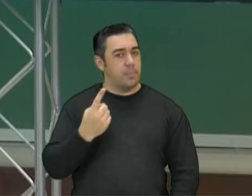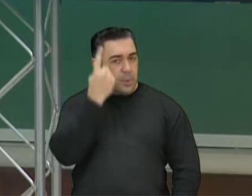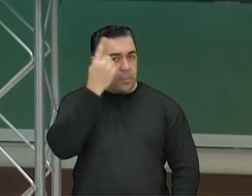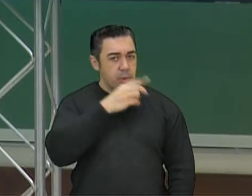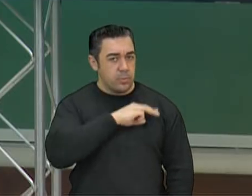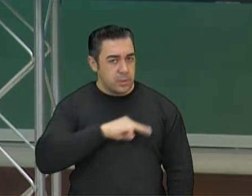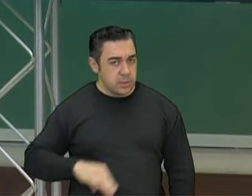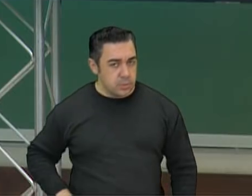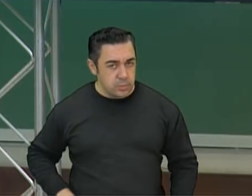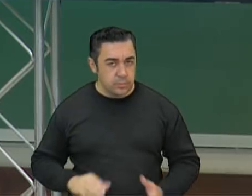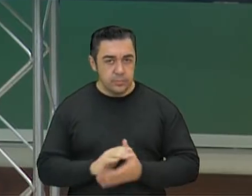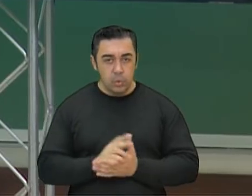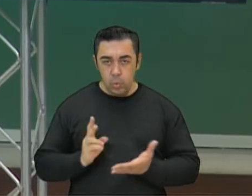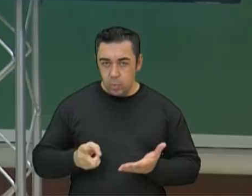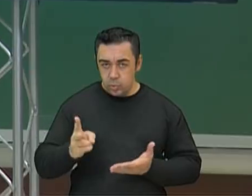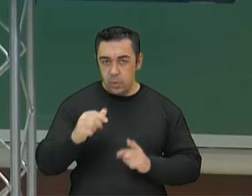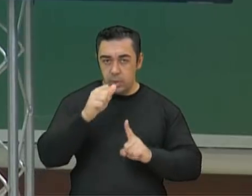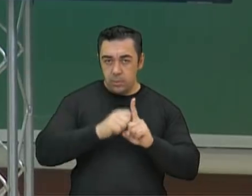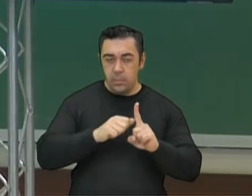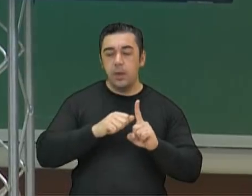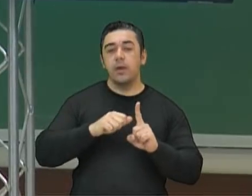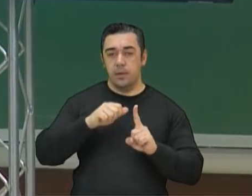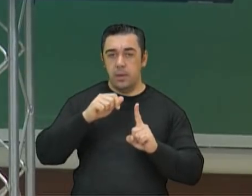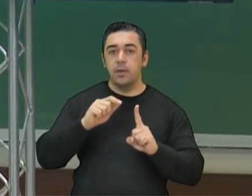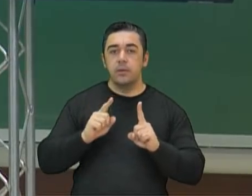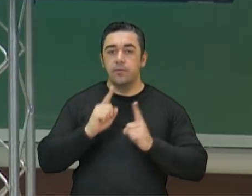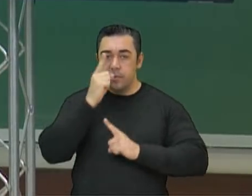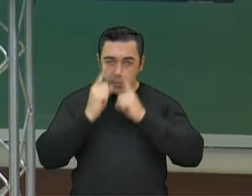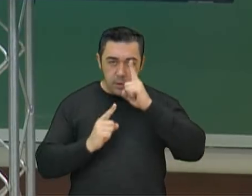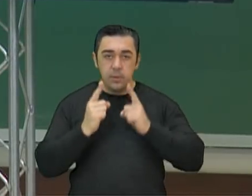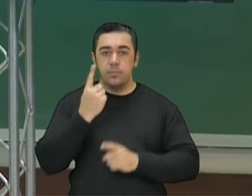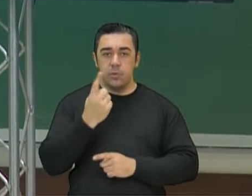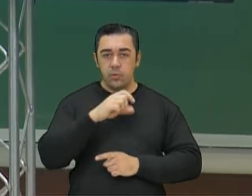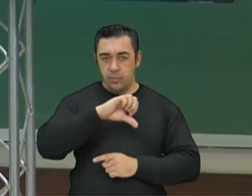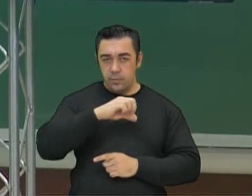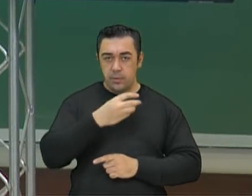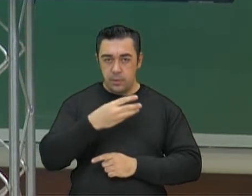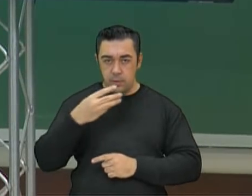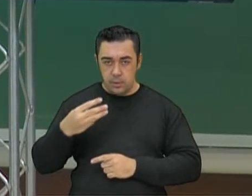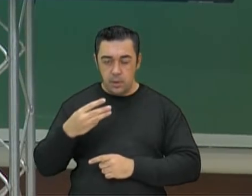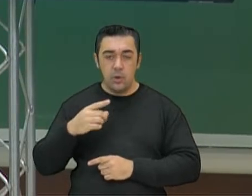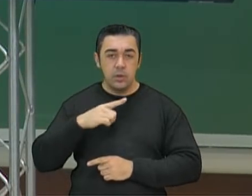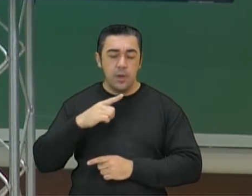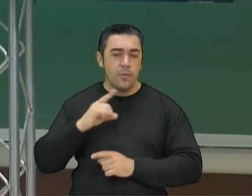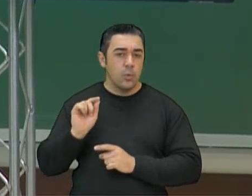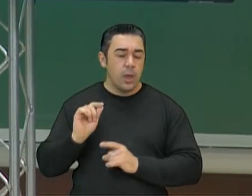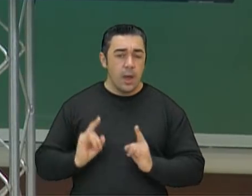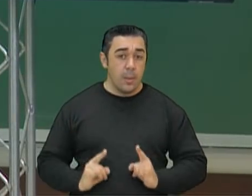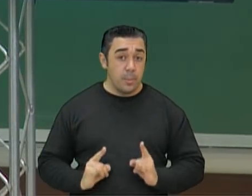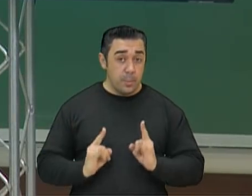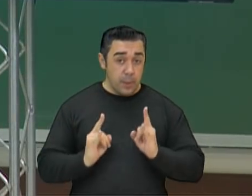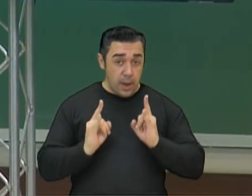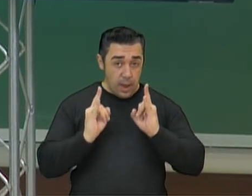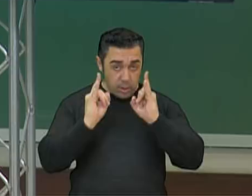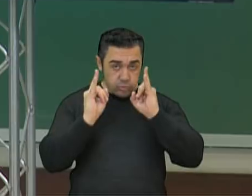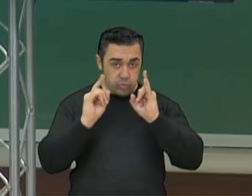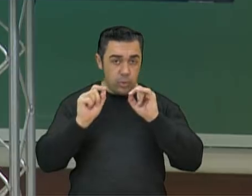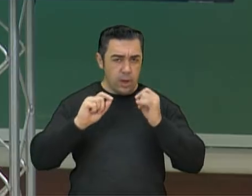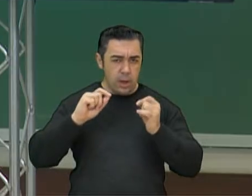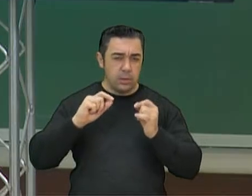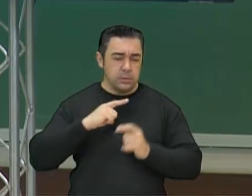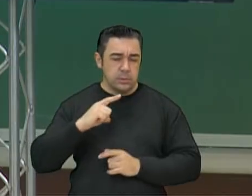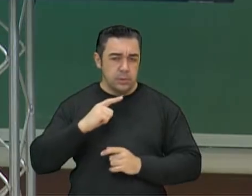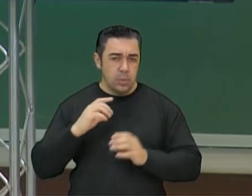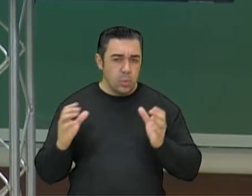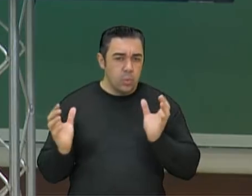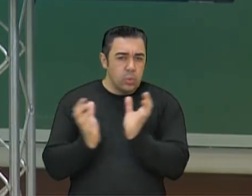Continuando. Em fevereiro de 33, o prédio do Reichstag, ou seja, o prédio do parlamento alemão, o